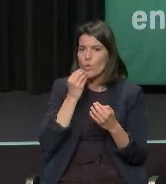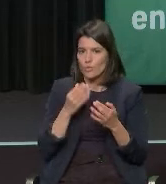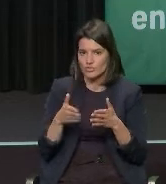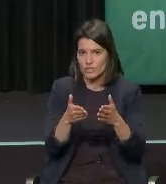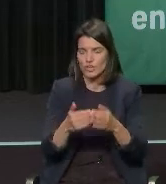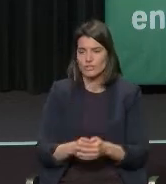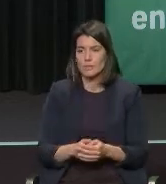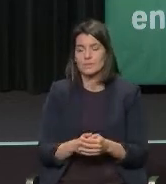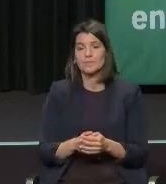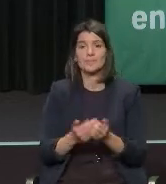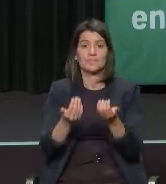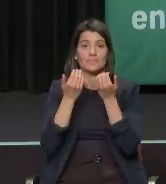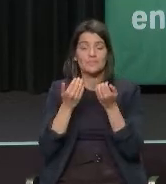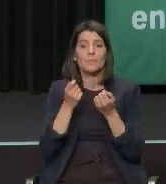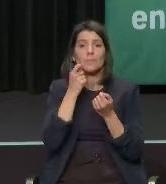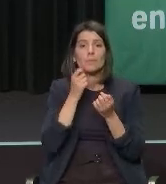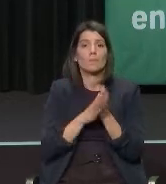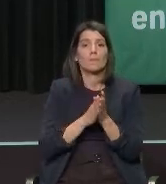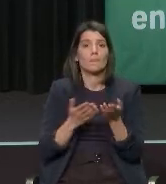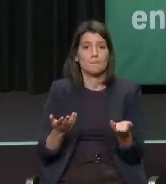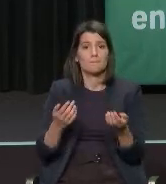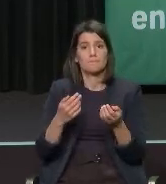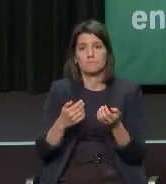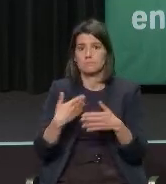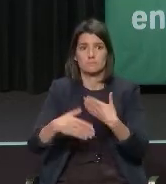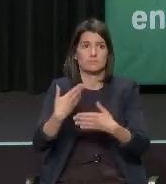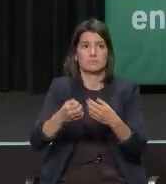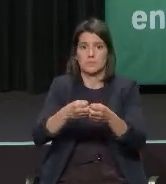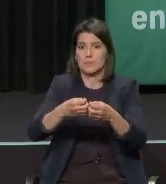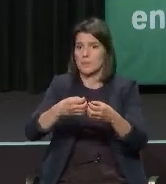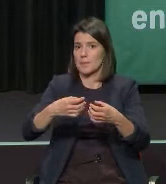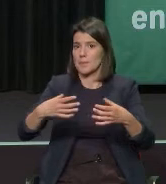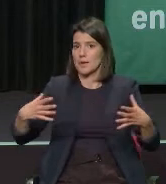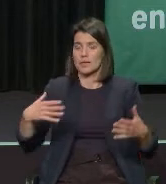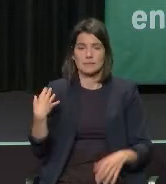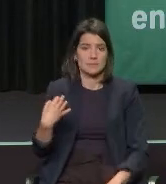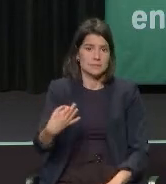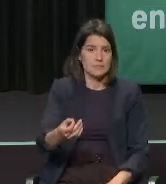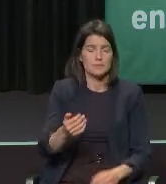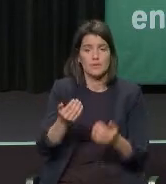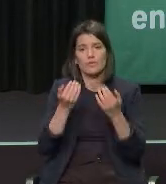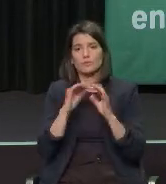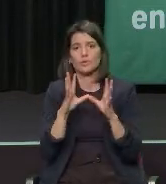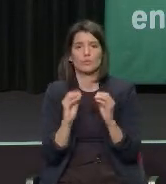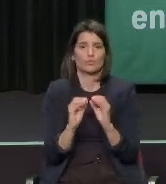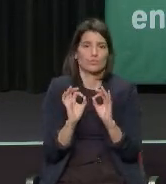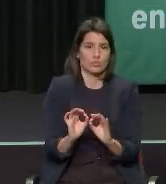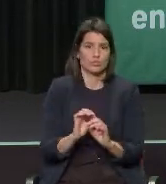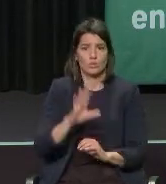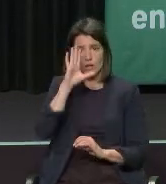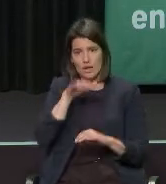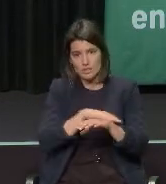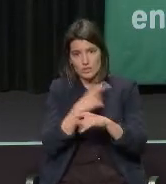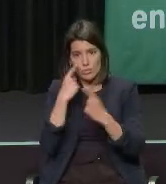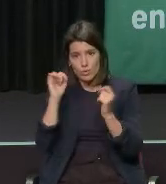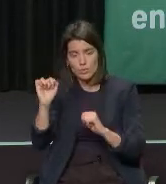Os utilizadores desta informação têm crescente permanente, portanto, isto é a informação-chave ao nível da administração pública, para a investigação e